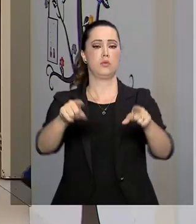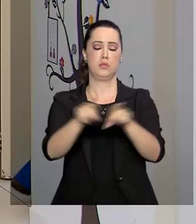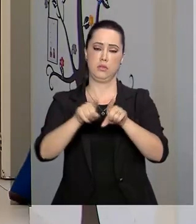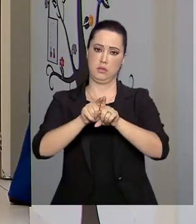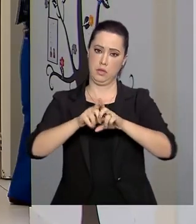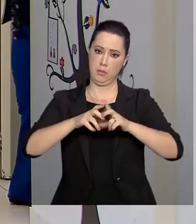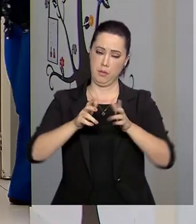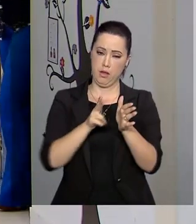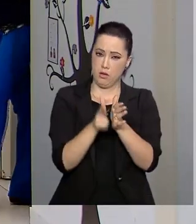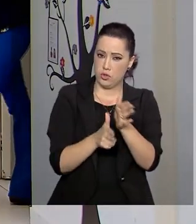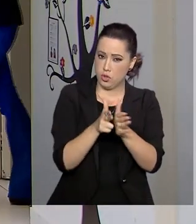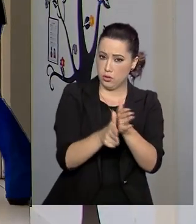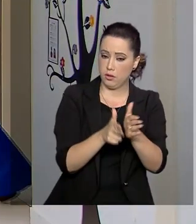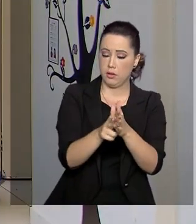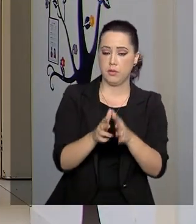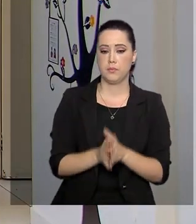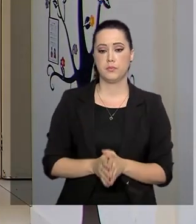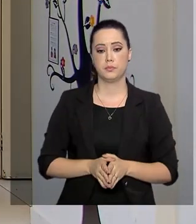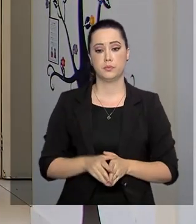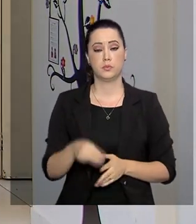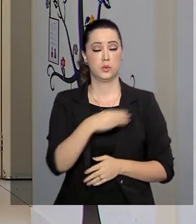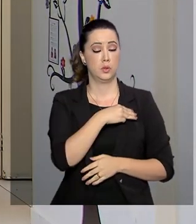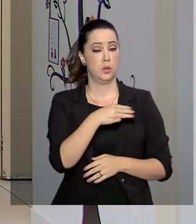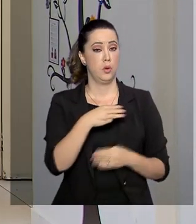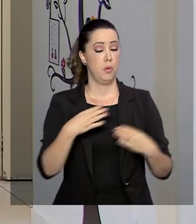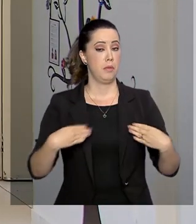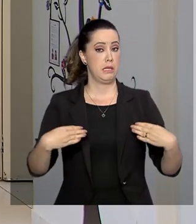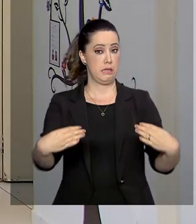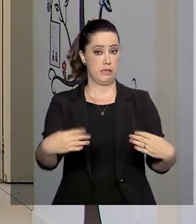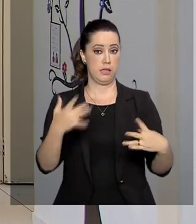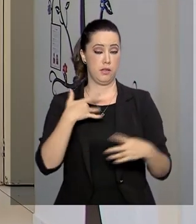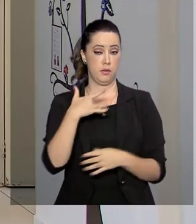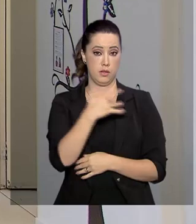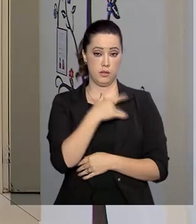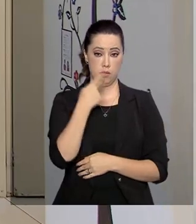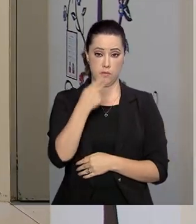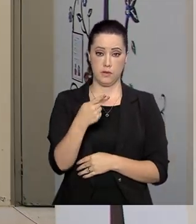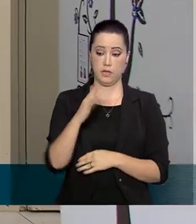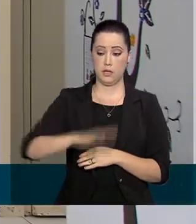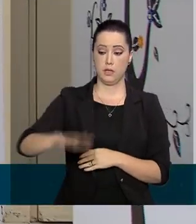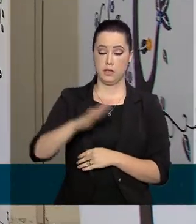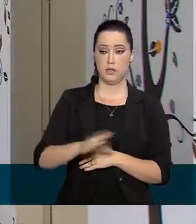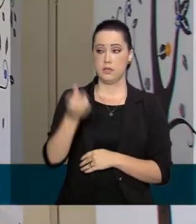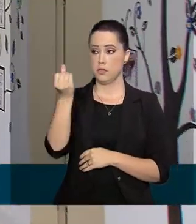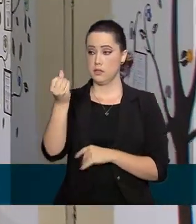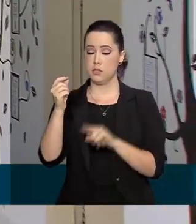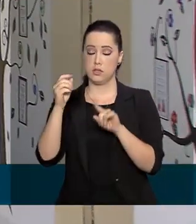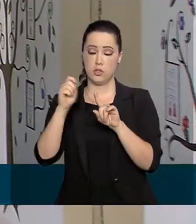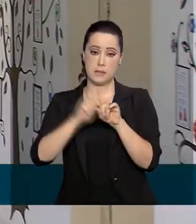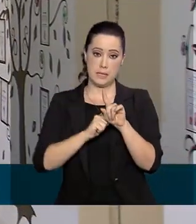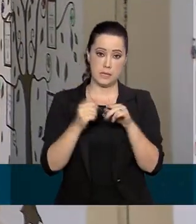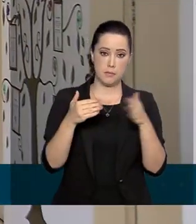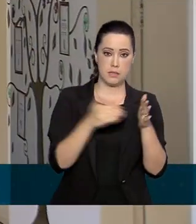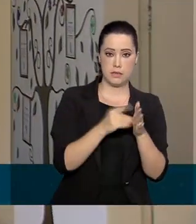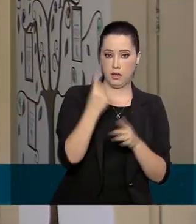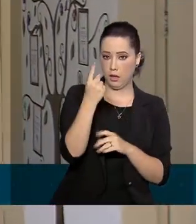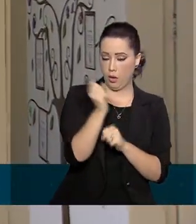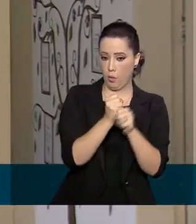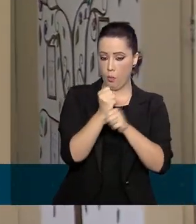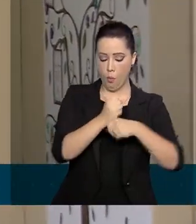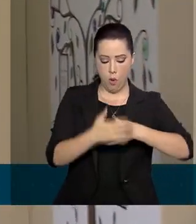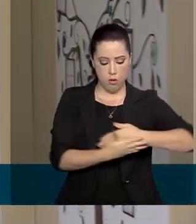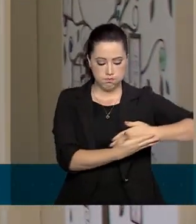trem. A recomendação do Ministério da Saúde é para que crianças de seis meses a menores de um ano que forem para um dos